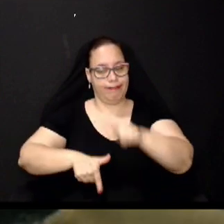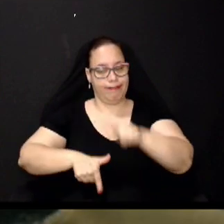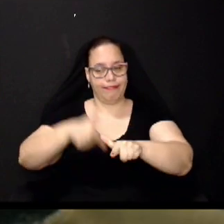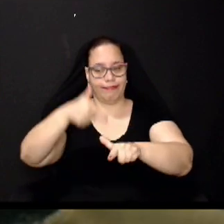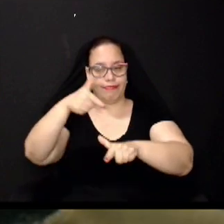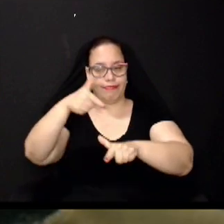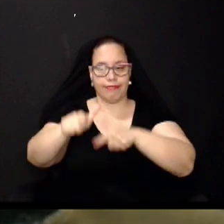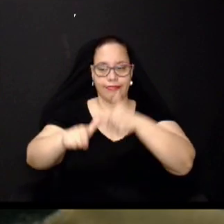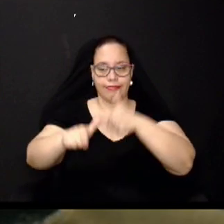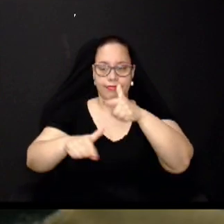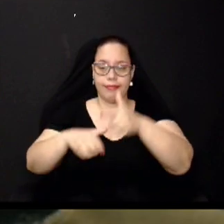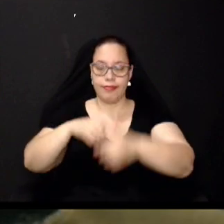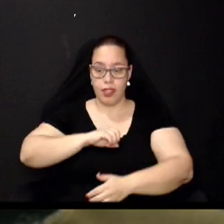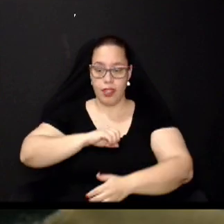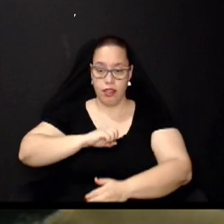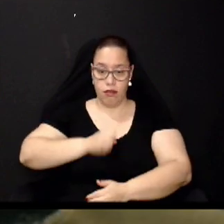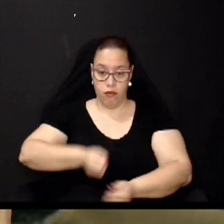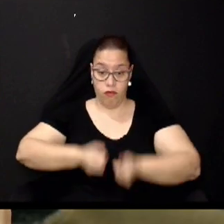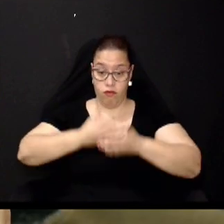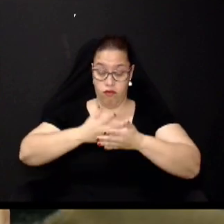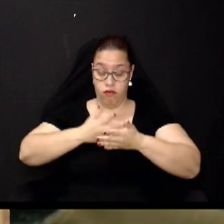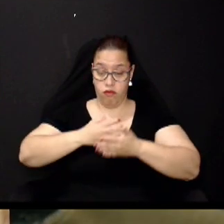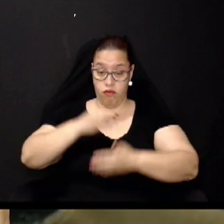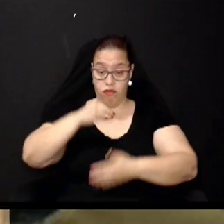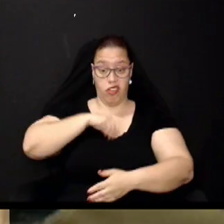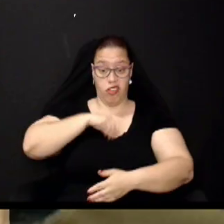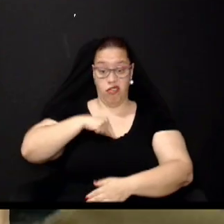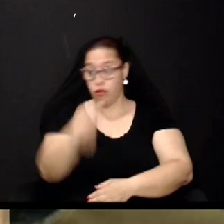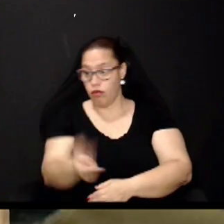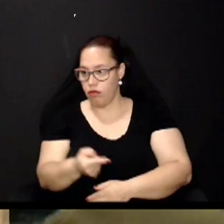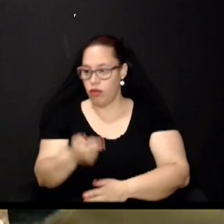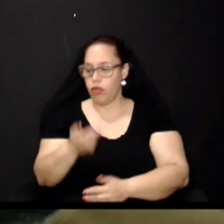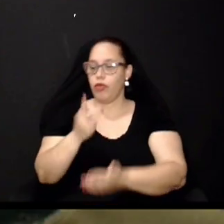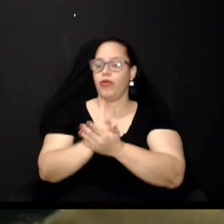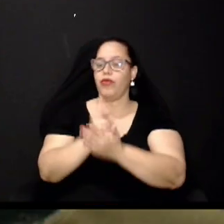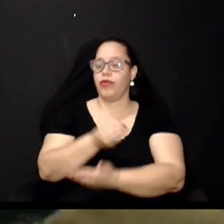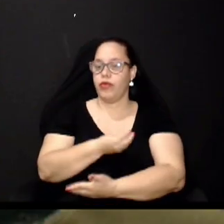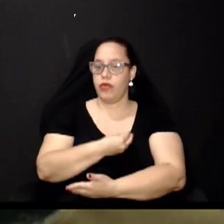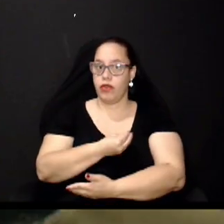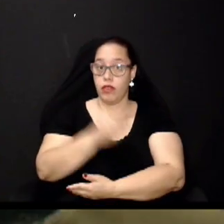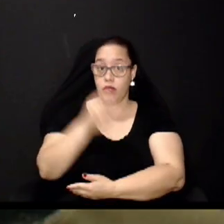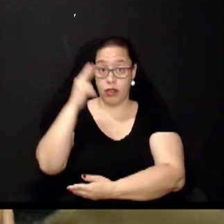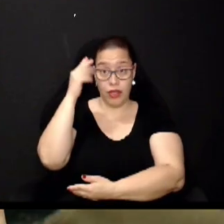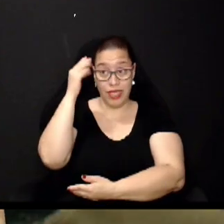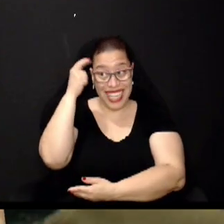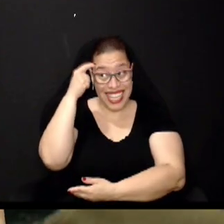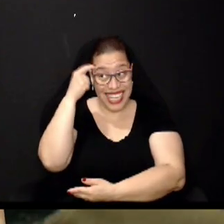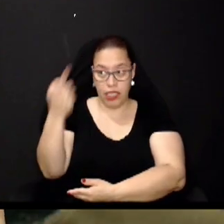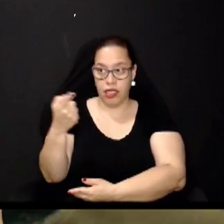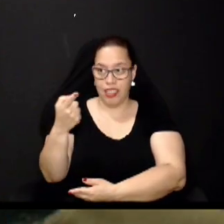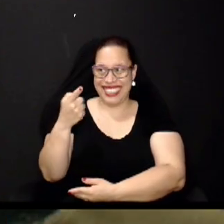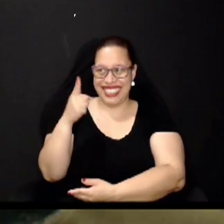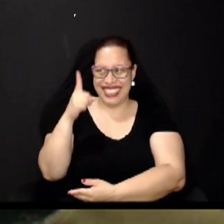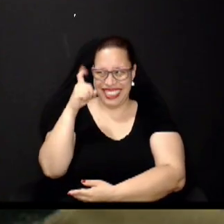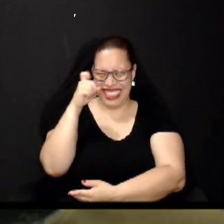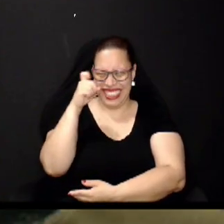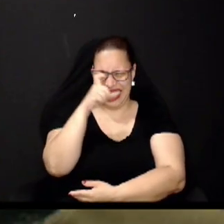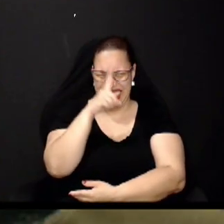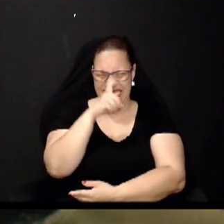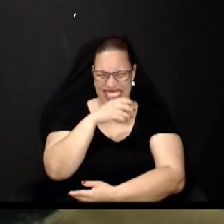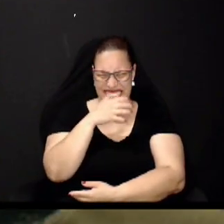interno quanto externamente, para poder continuar vivendo. Você está vendo como que é pesado o negócio, né?